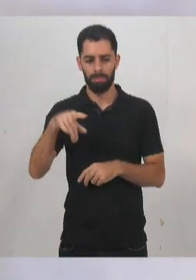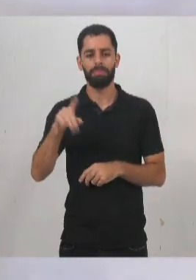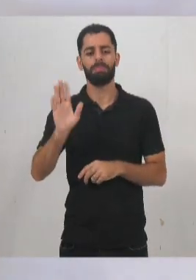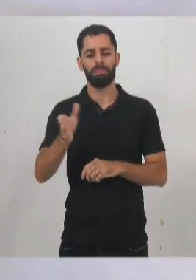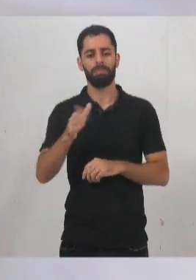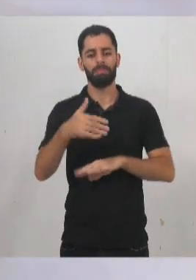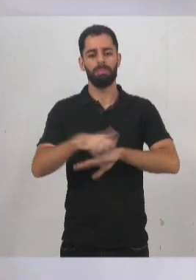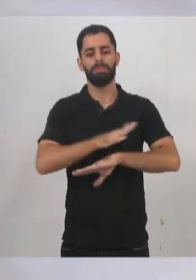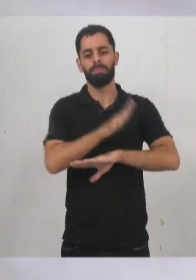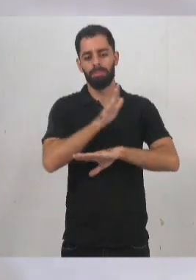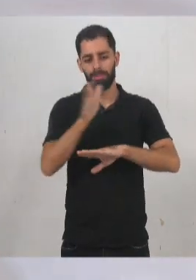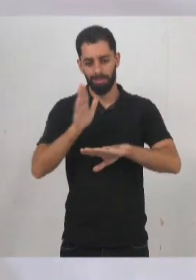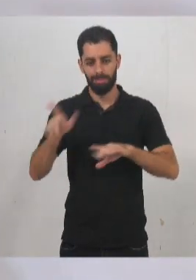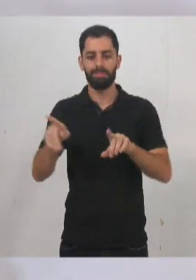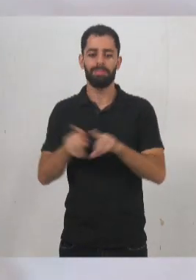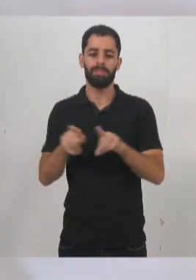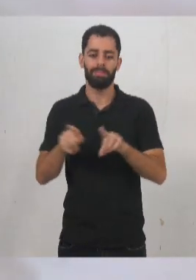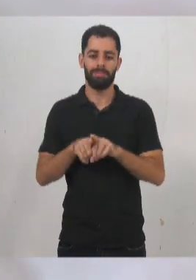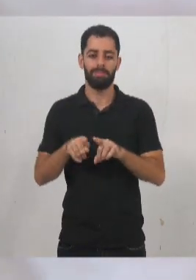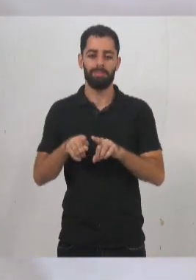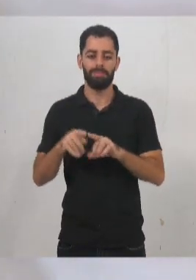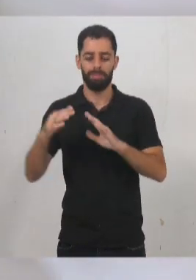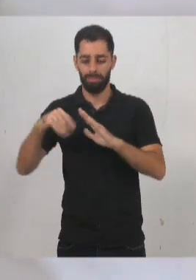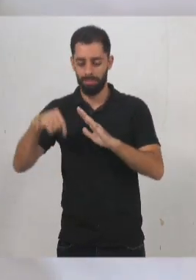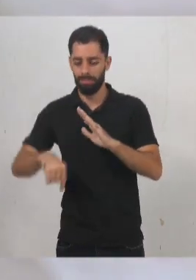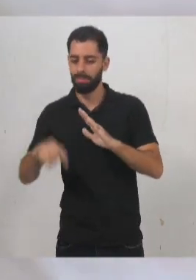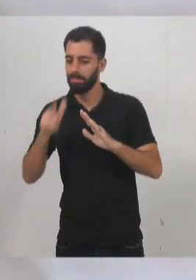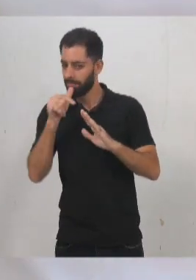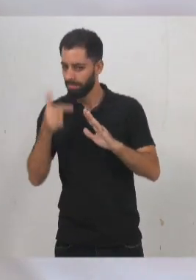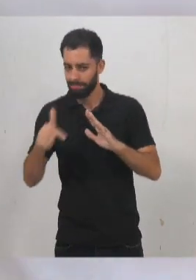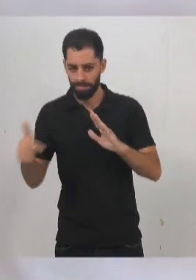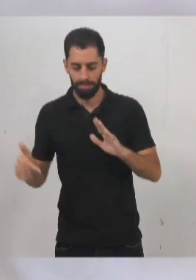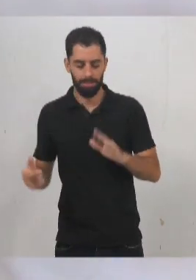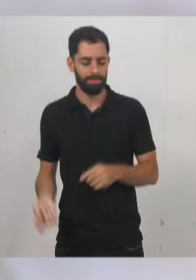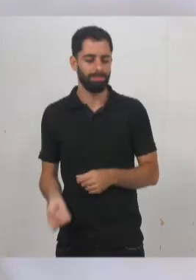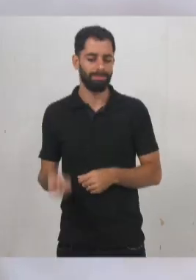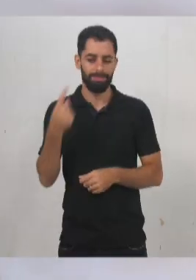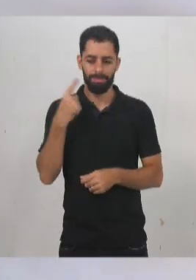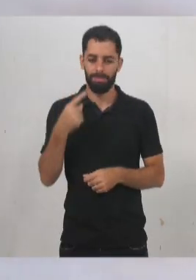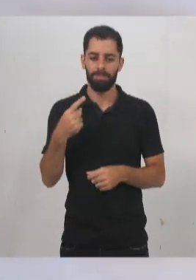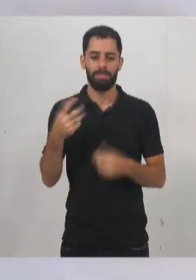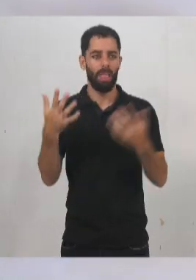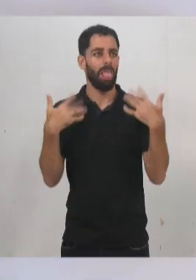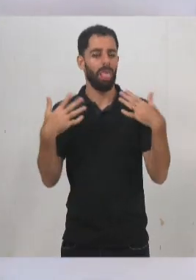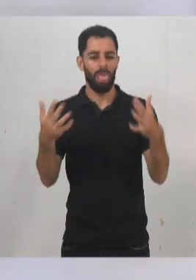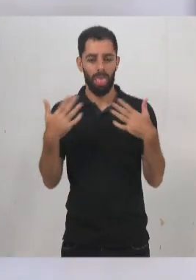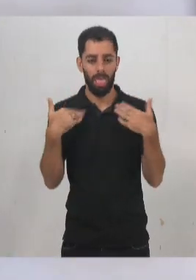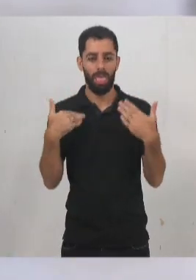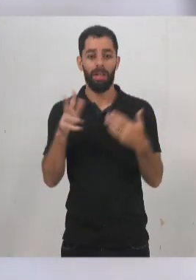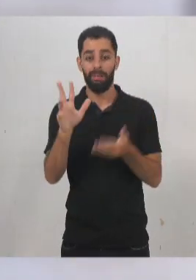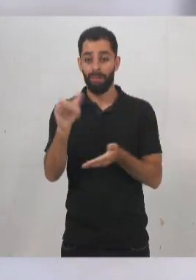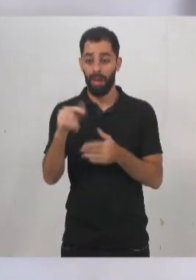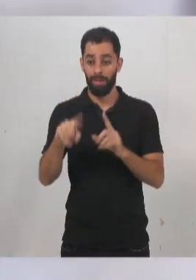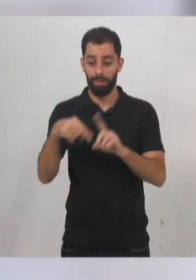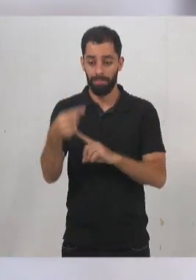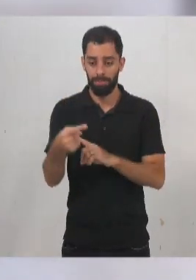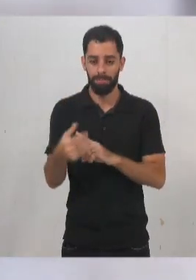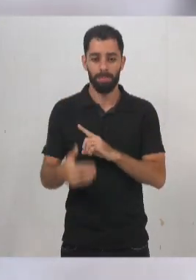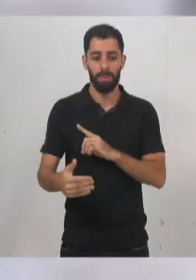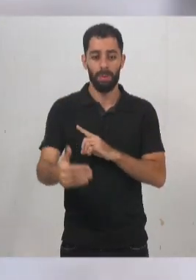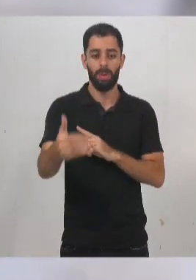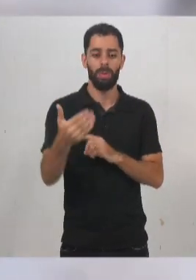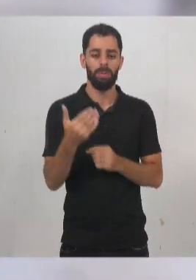inclusive em casa sem água né é um absurdo né o verão mal começou Aliás nem começou né Nós estamos